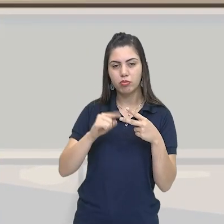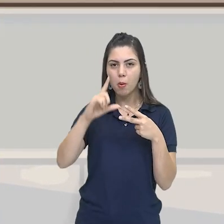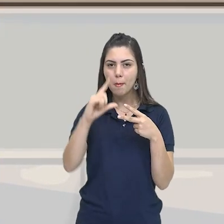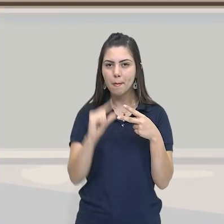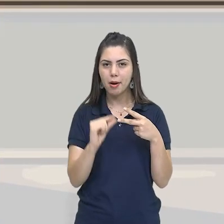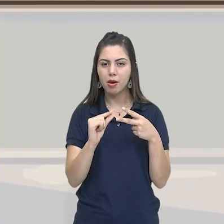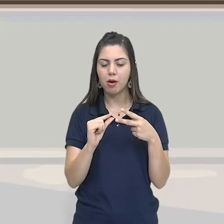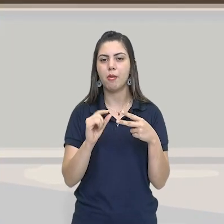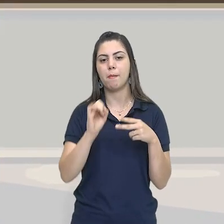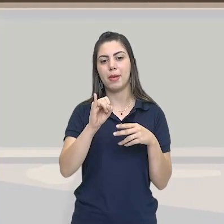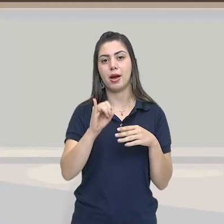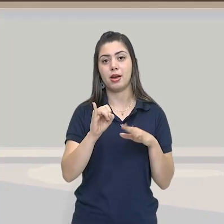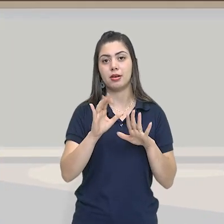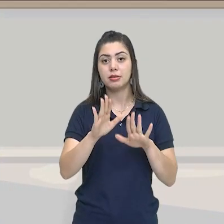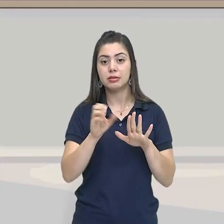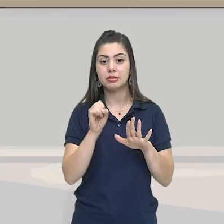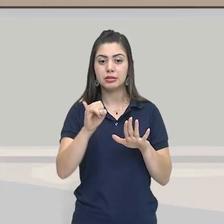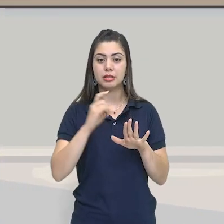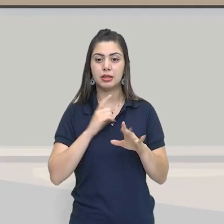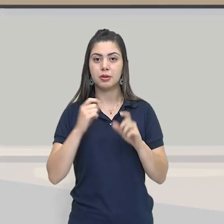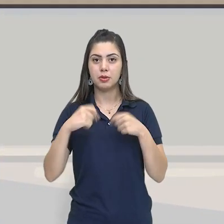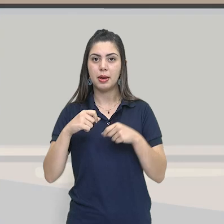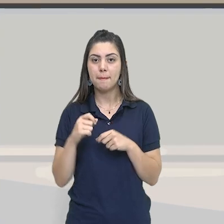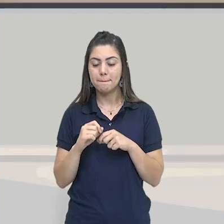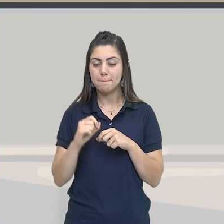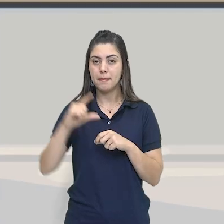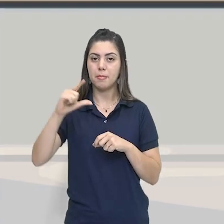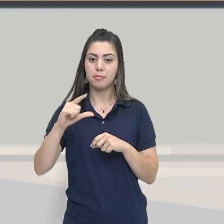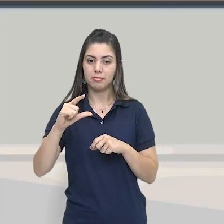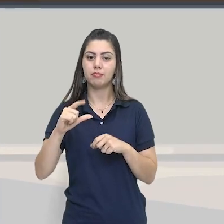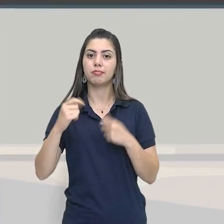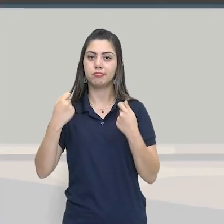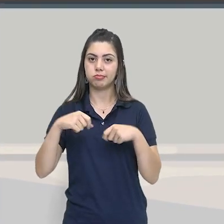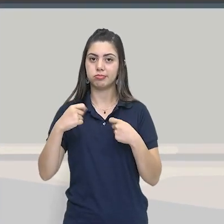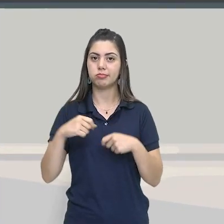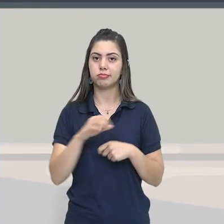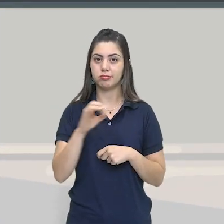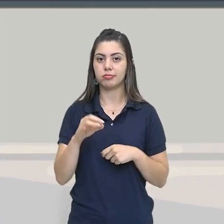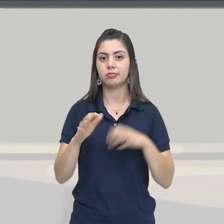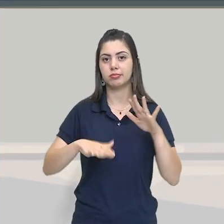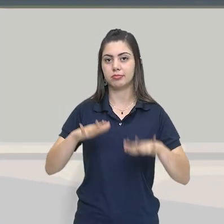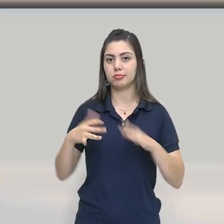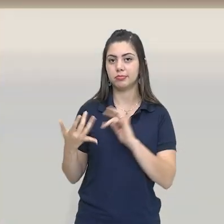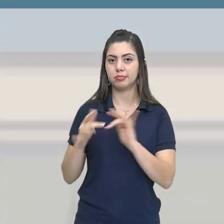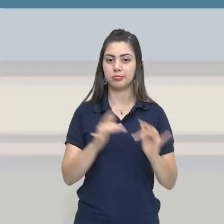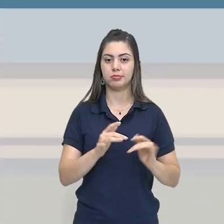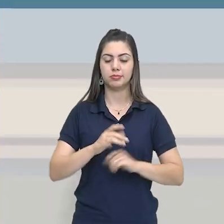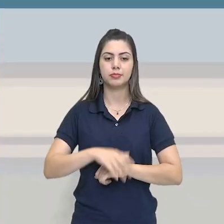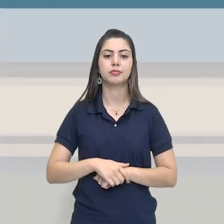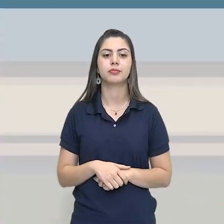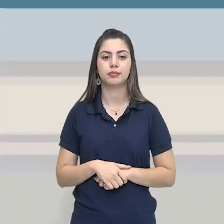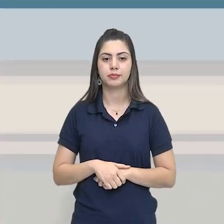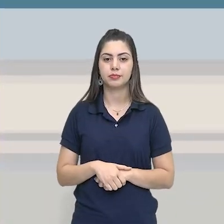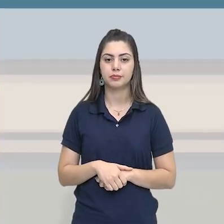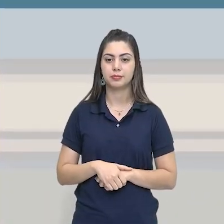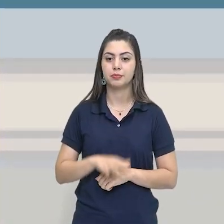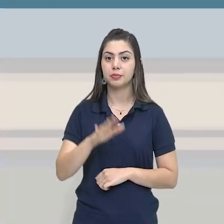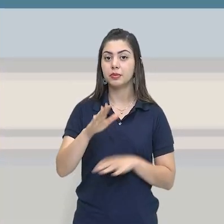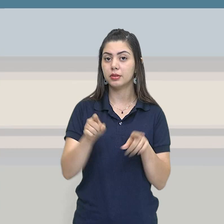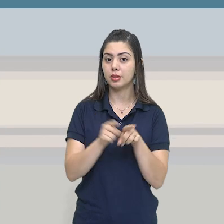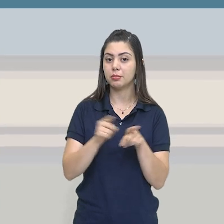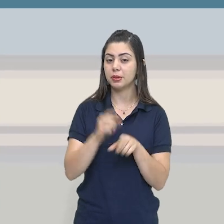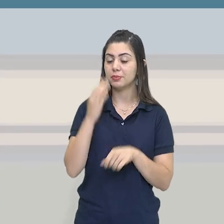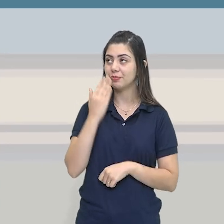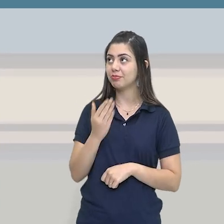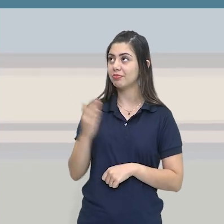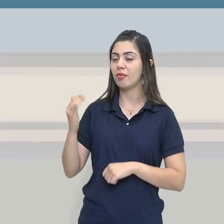menor, enquanto para cortes mais grossos, um ângulo maior é mais adequado. O pouso e decolagem